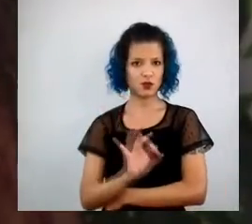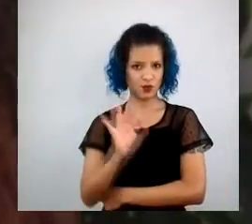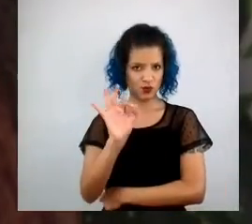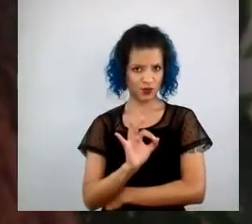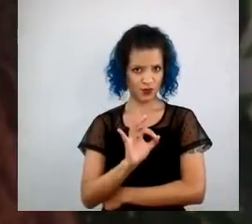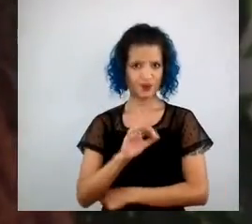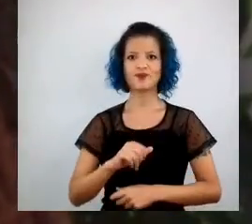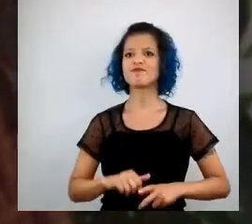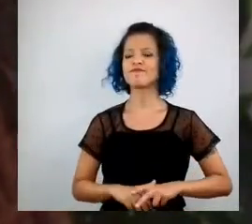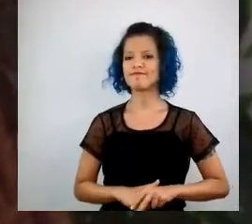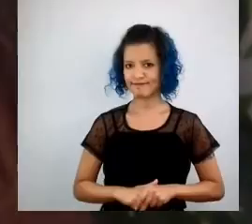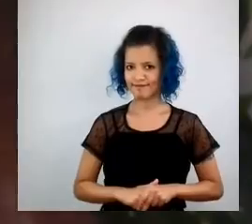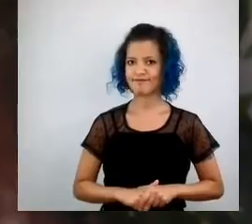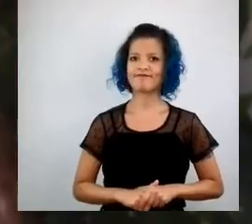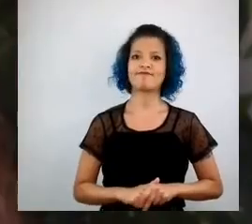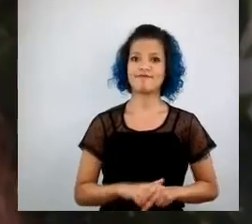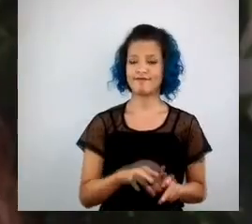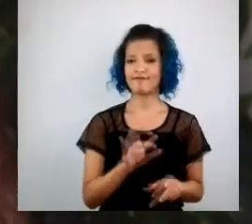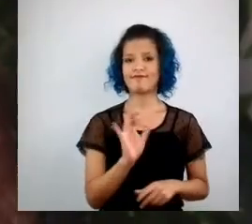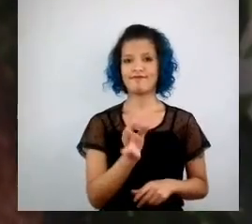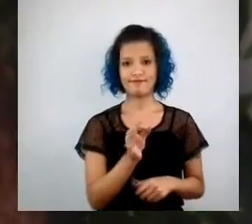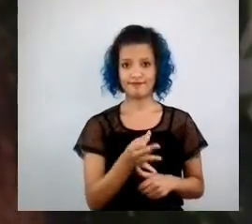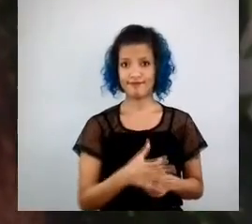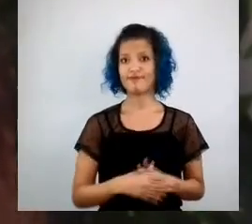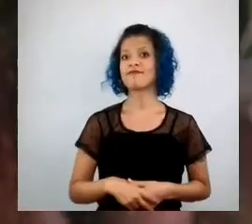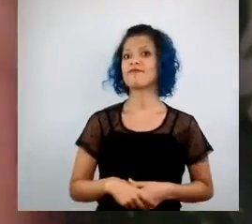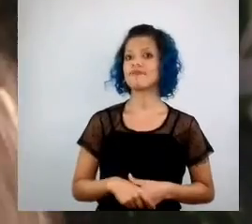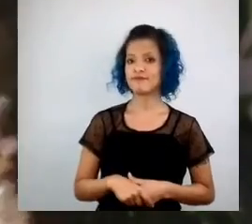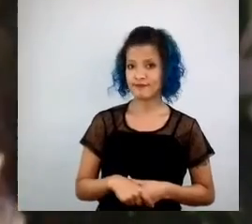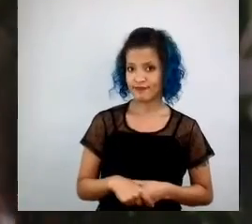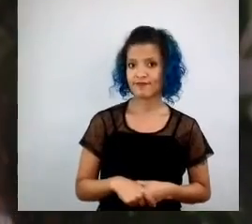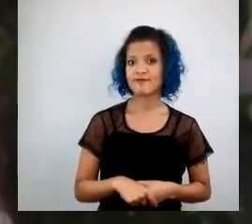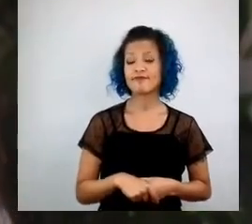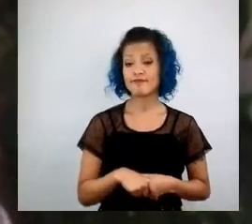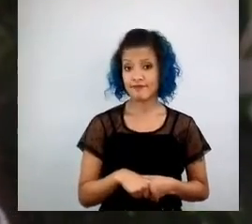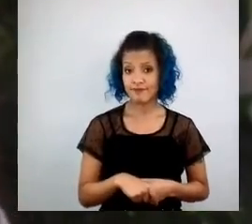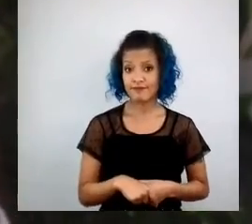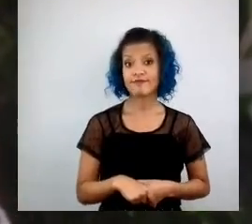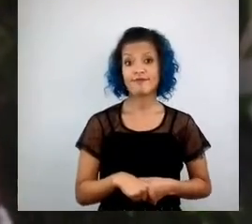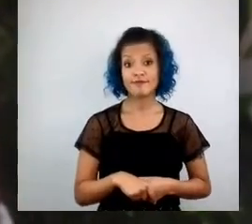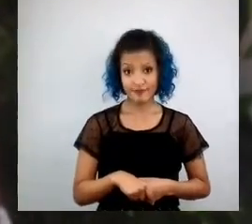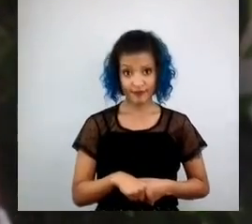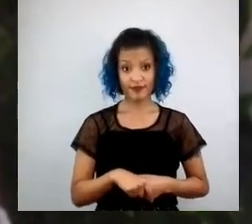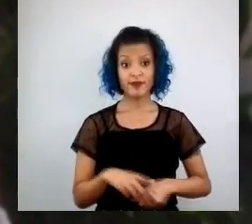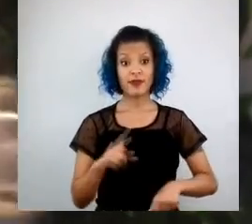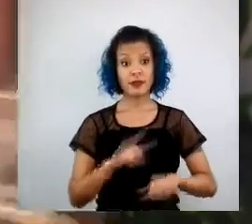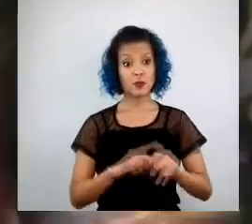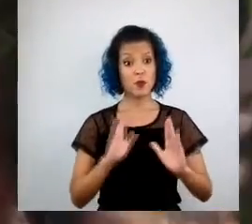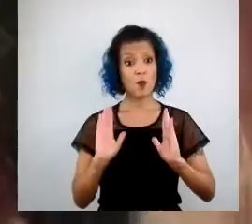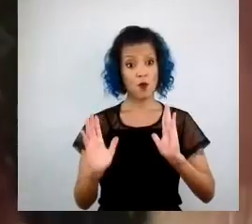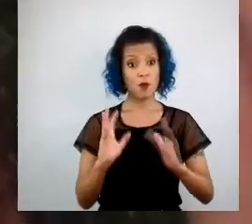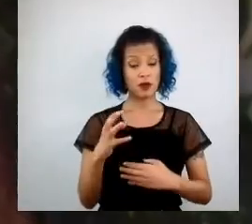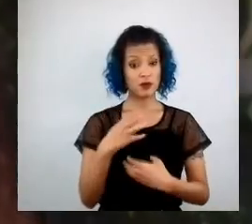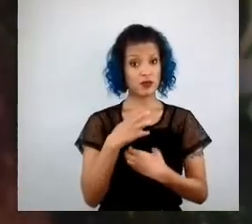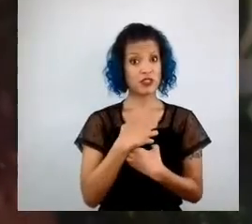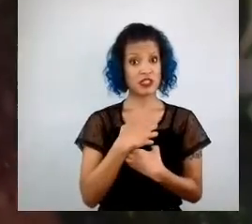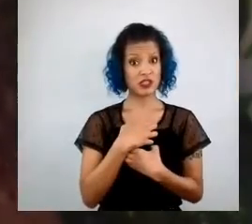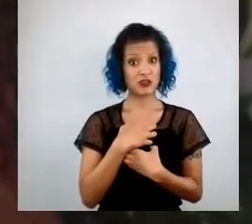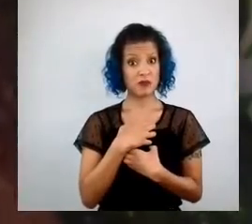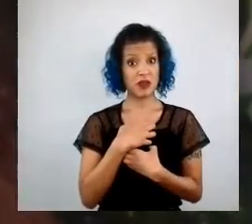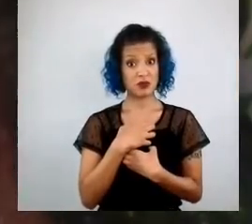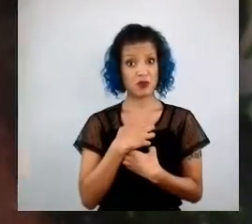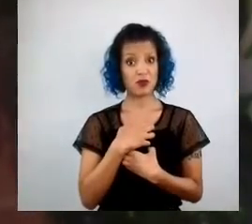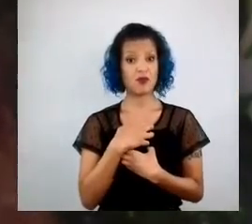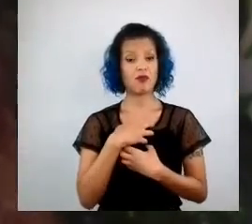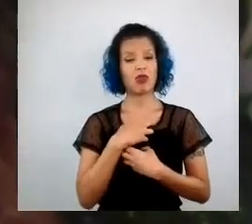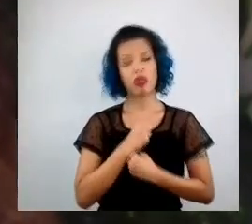Pois é. E esse momento esse sentimento de frustração que eu perguntei há pouco, né?